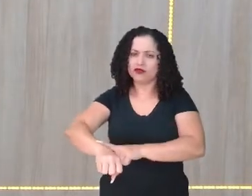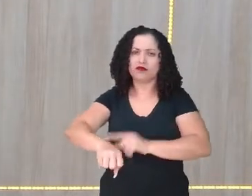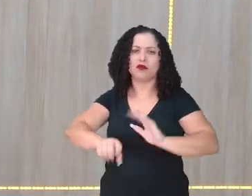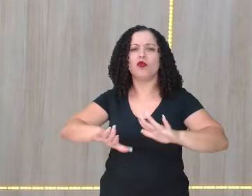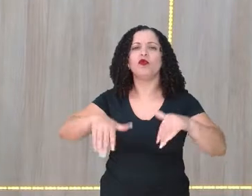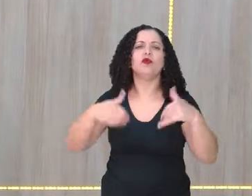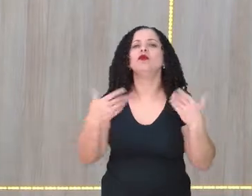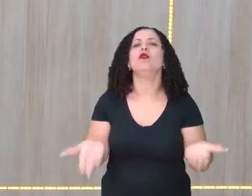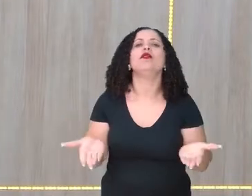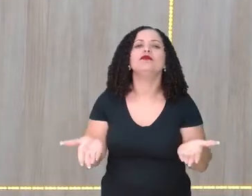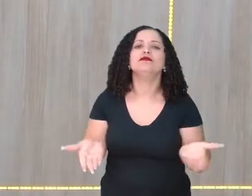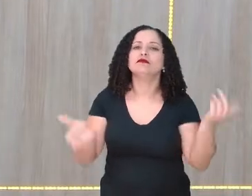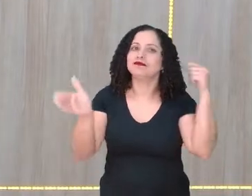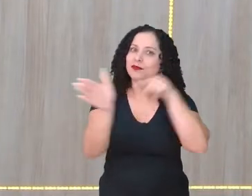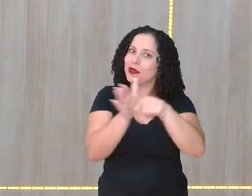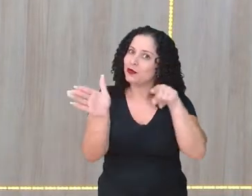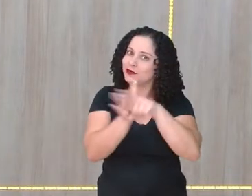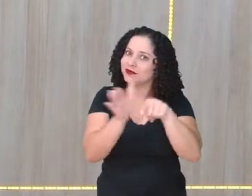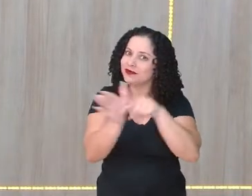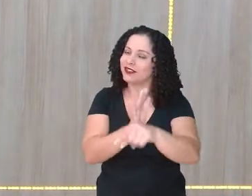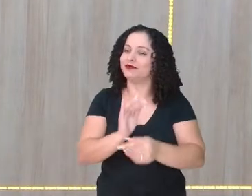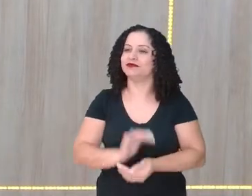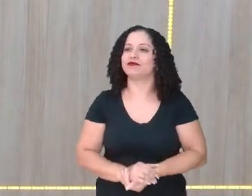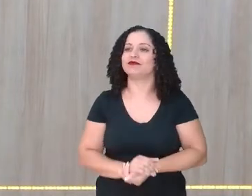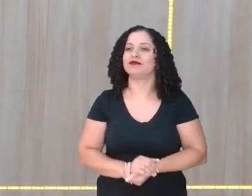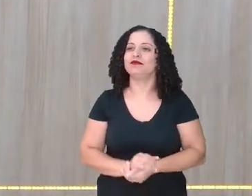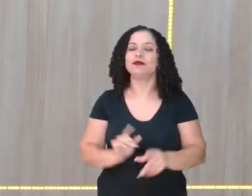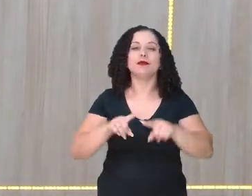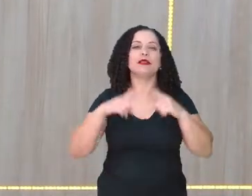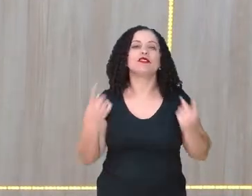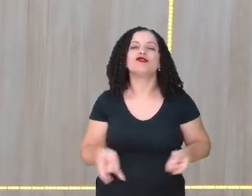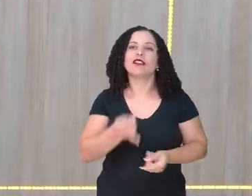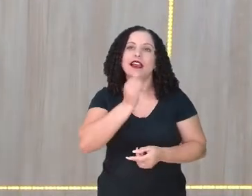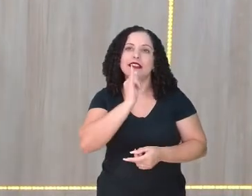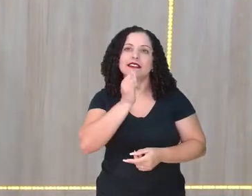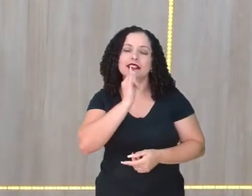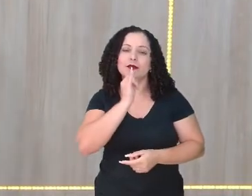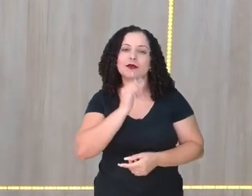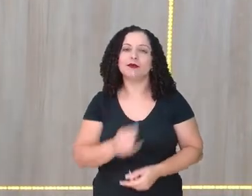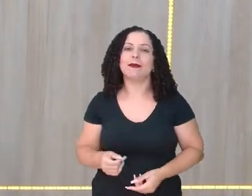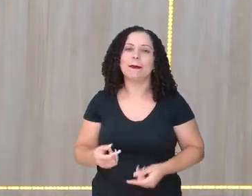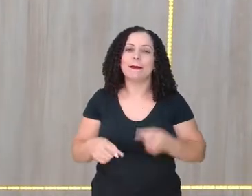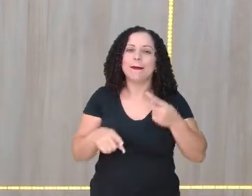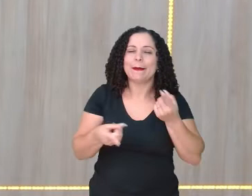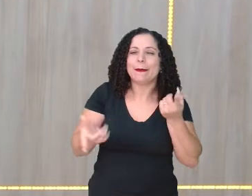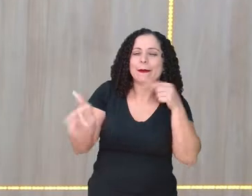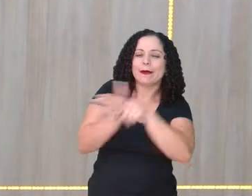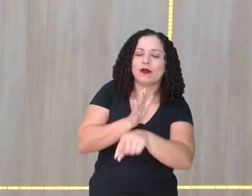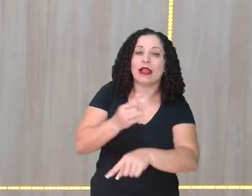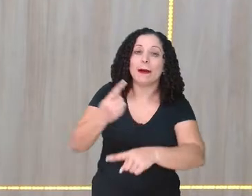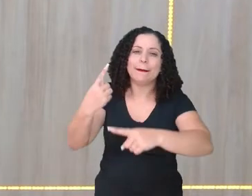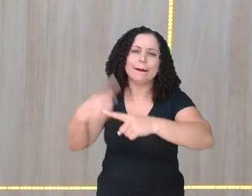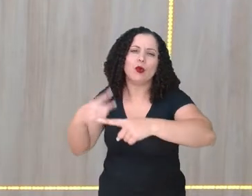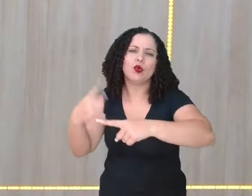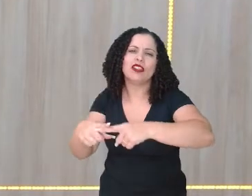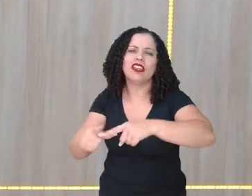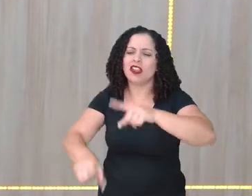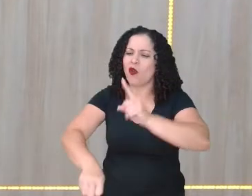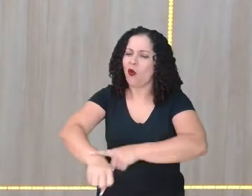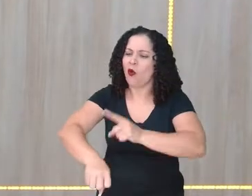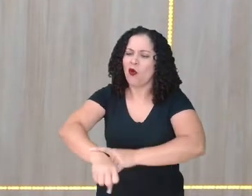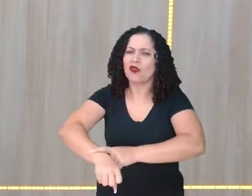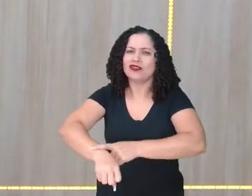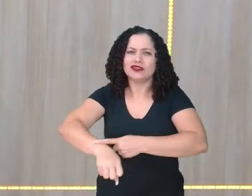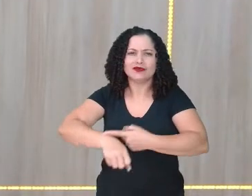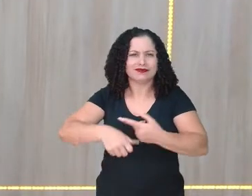eu estou perguntando horas no geral, né? Mas imagina eu perguntar, por que horas são? Oxê, por que